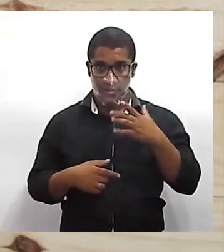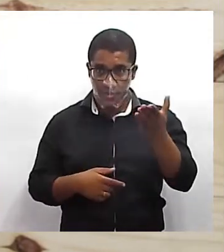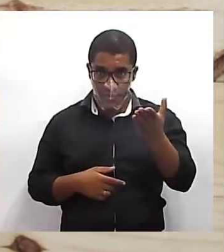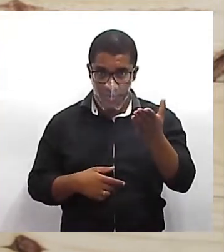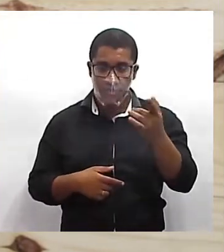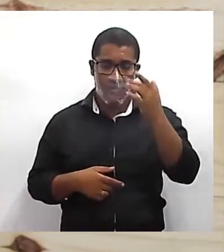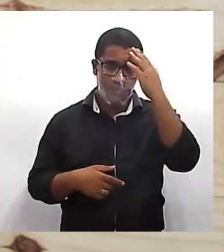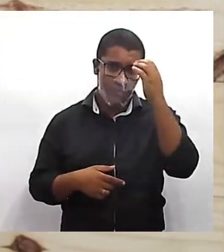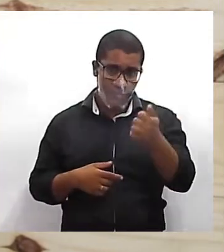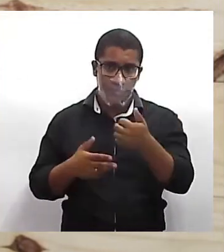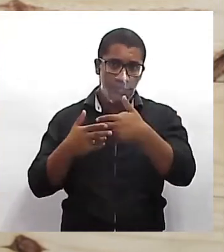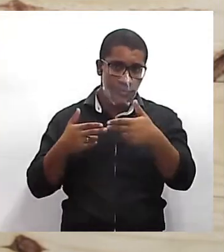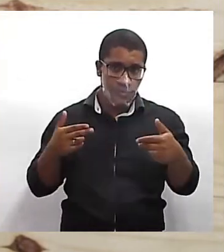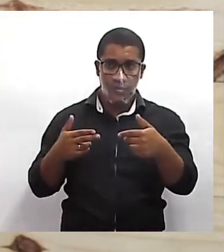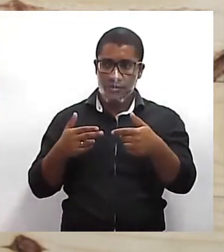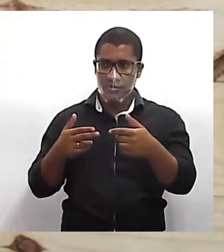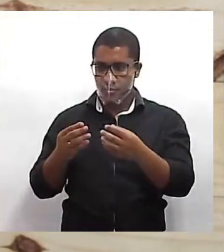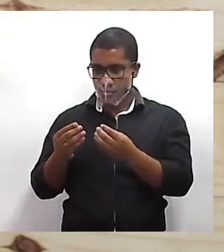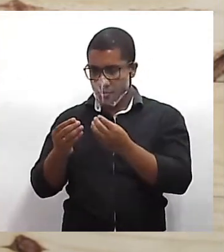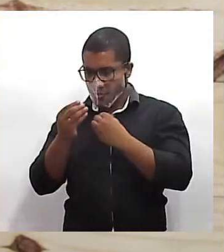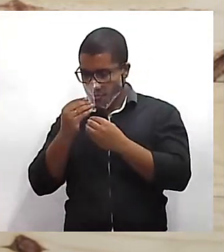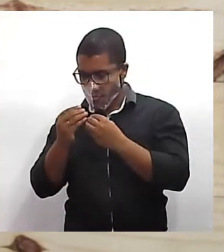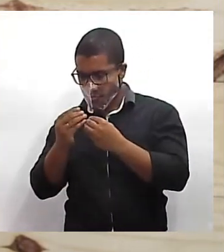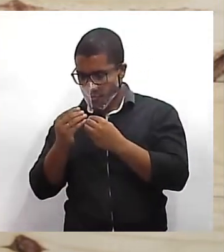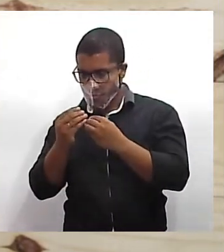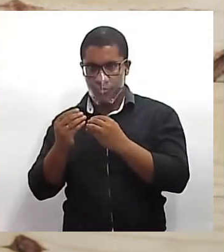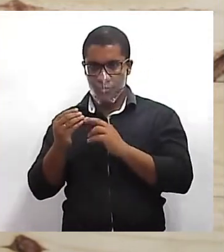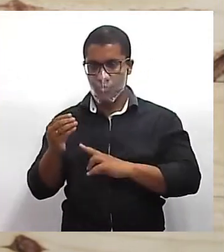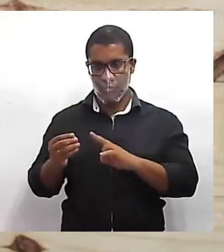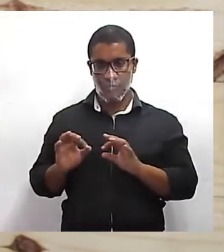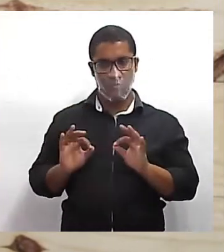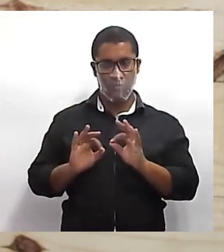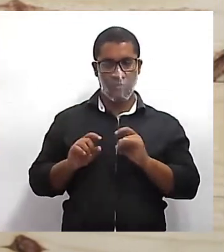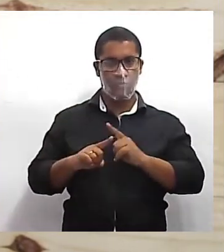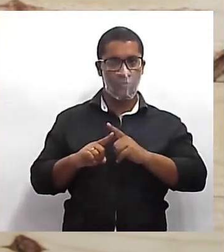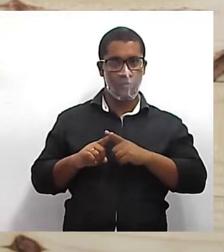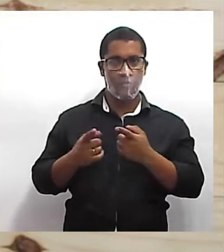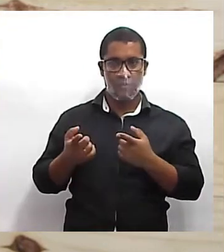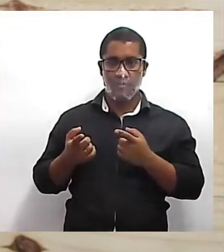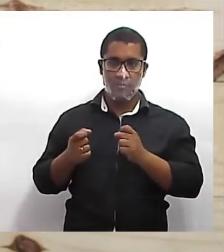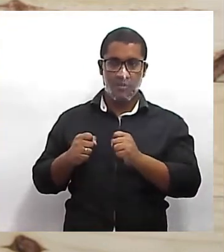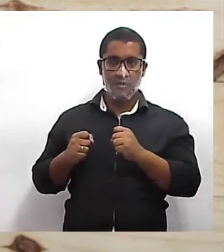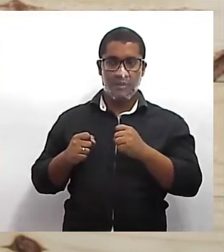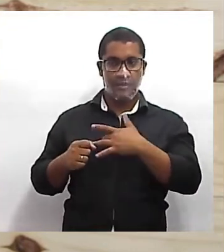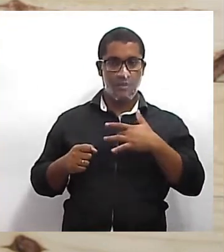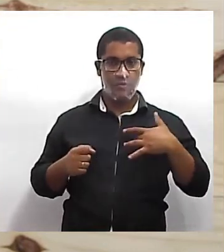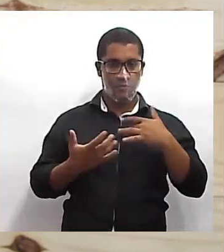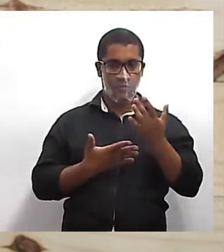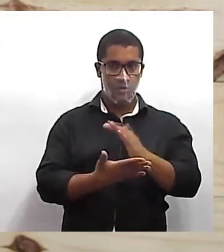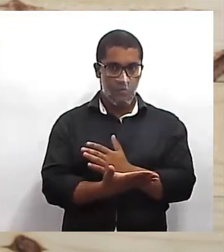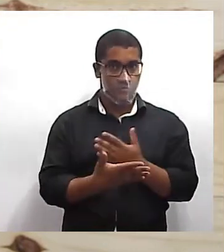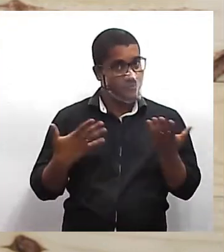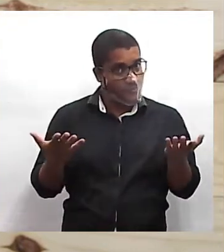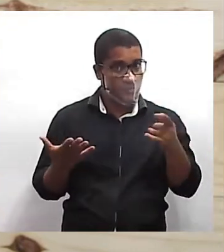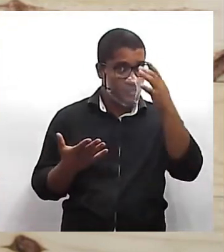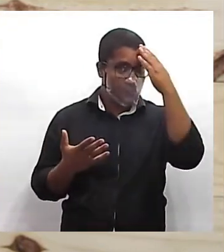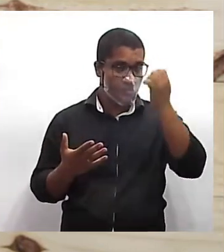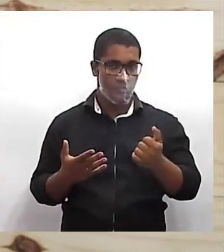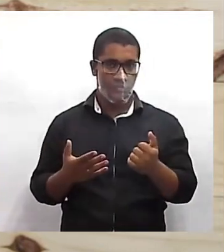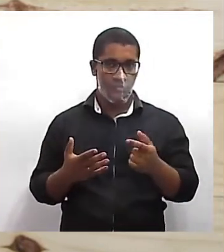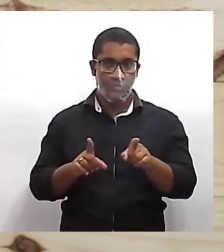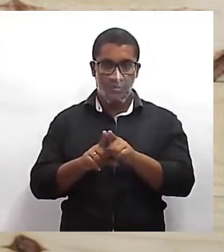de produtos que não se deve consumir, porque irão trazer danos à sua saúde, né? A importância de se fazer